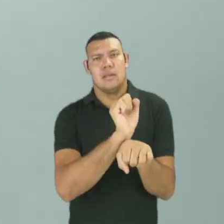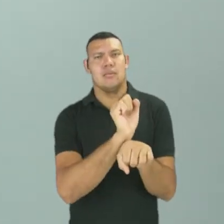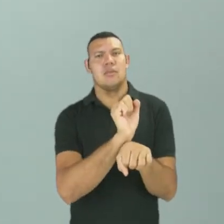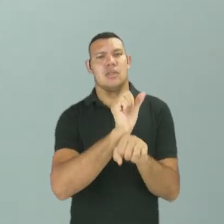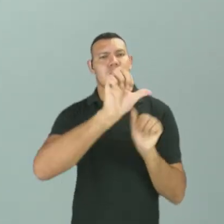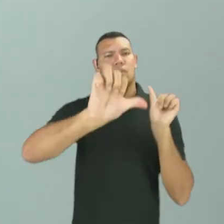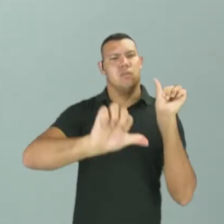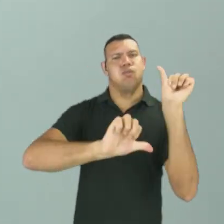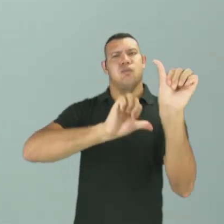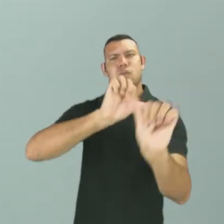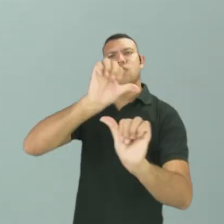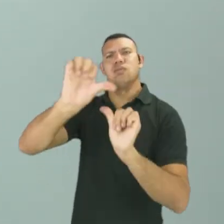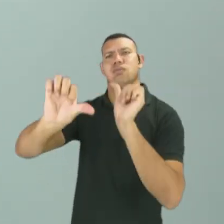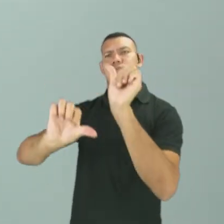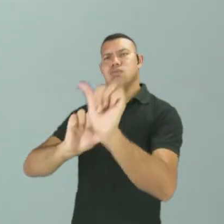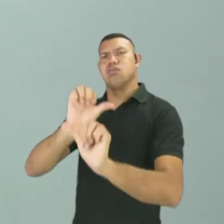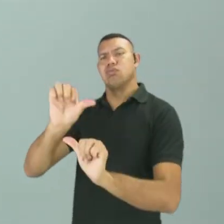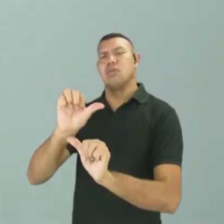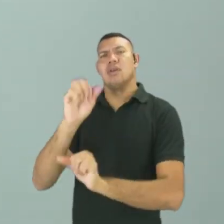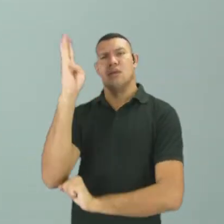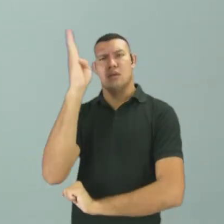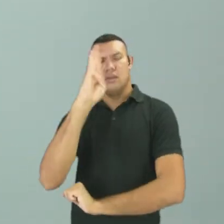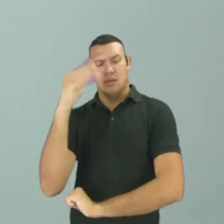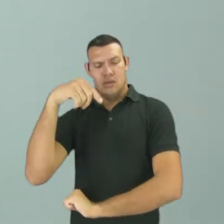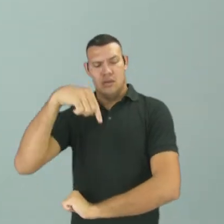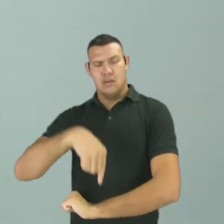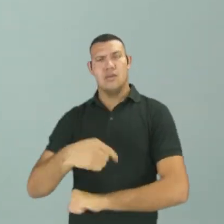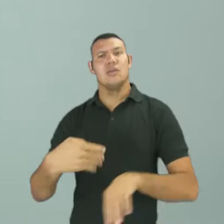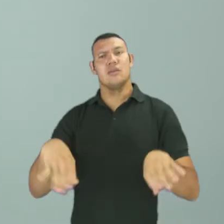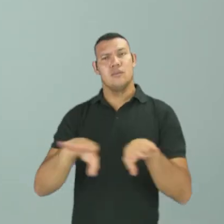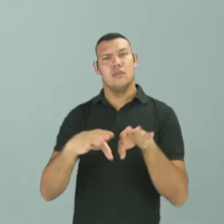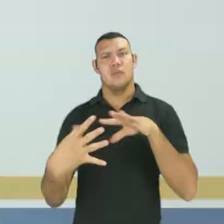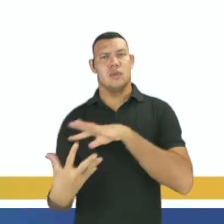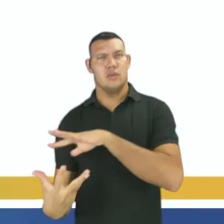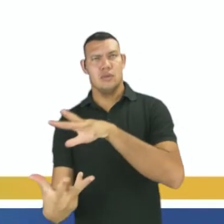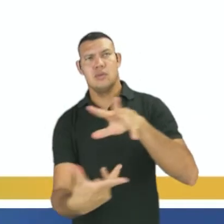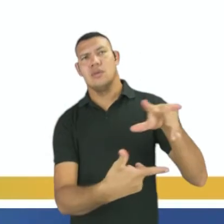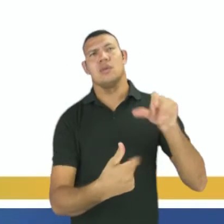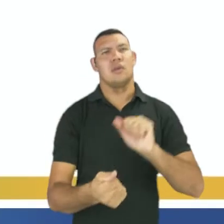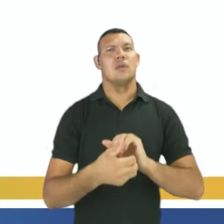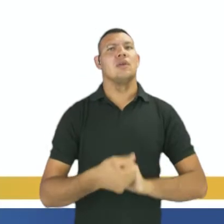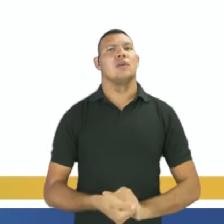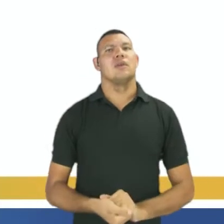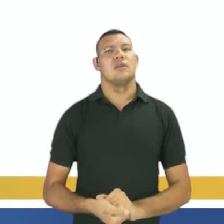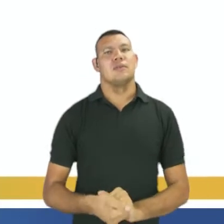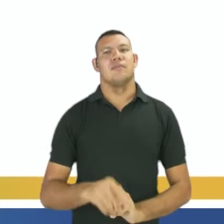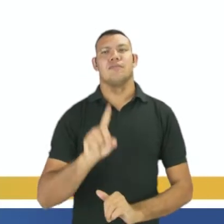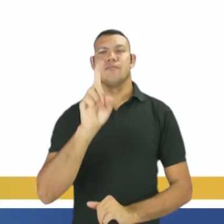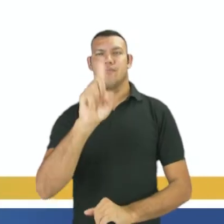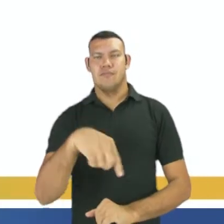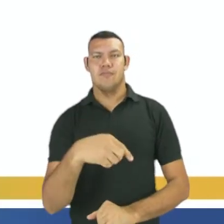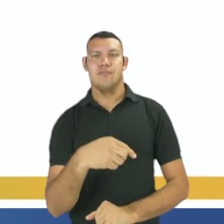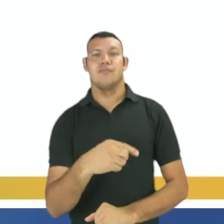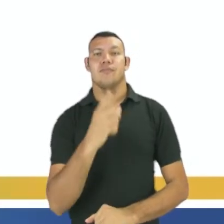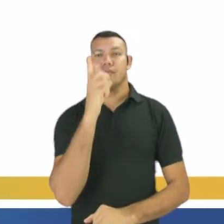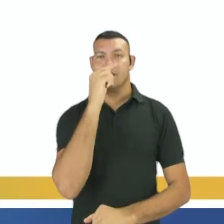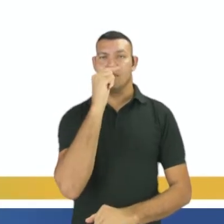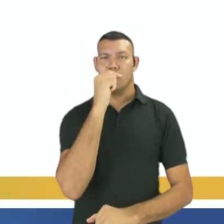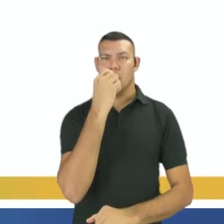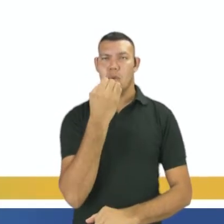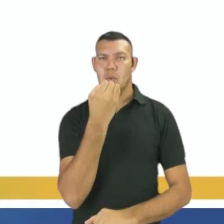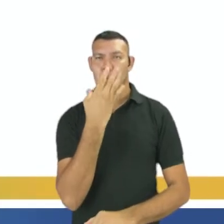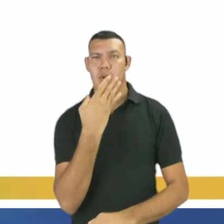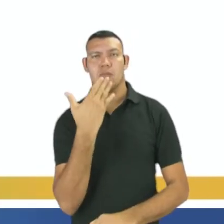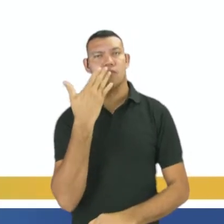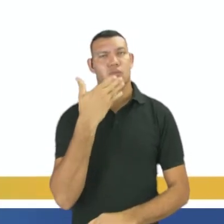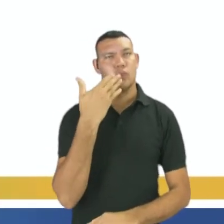não só no Brasil mas no mundo né seus Rios responde por quase um quinto da água doce que deságua nos oceanos a humildade da